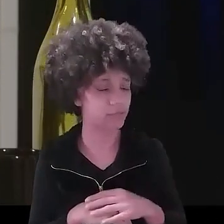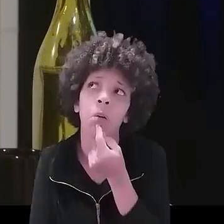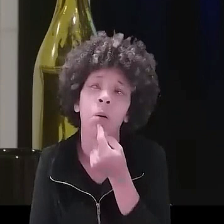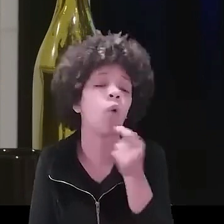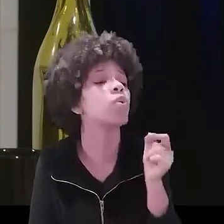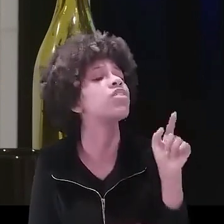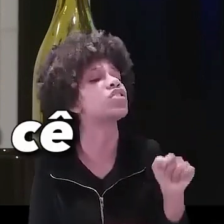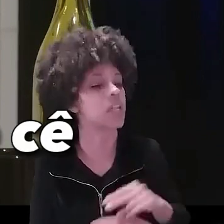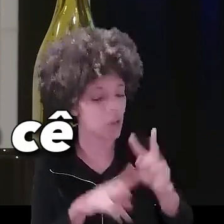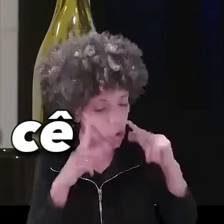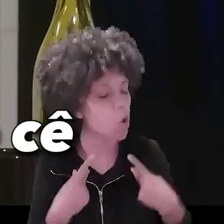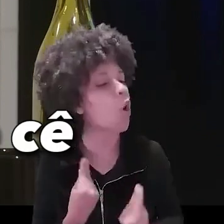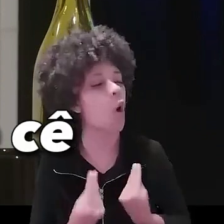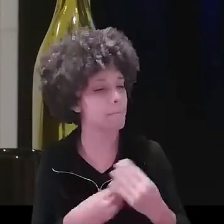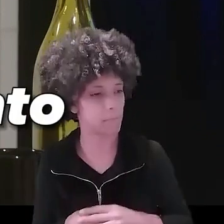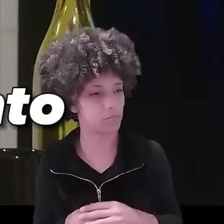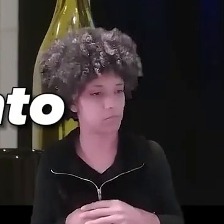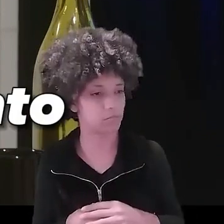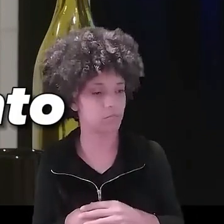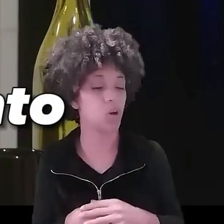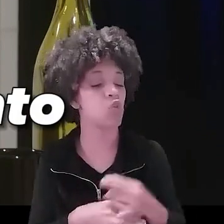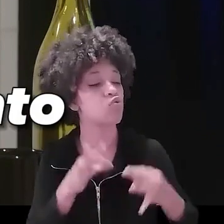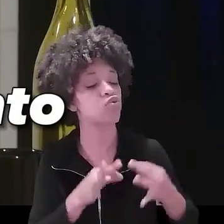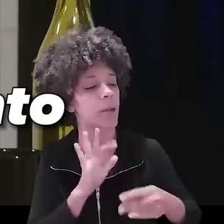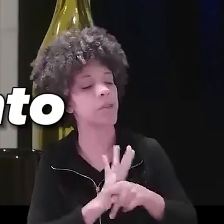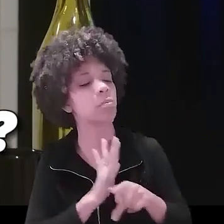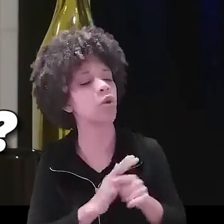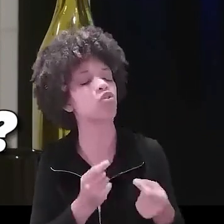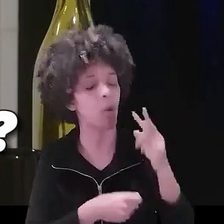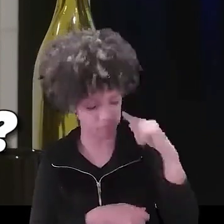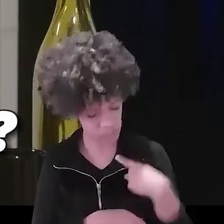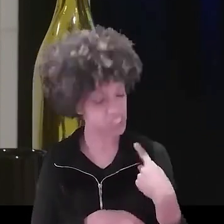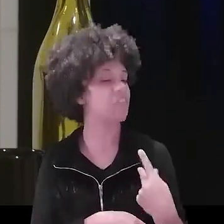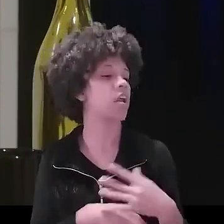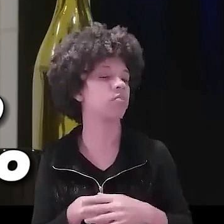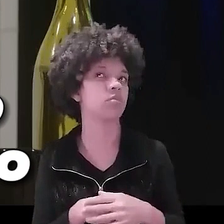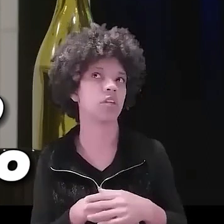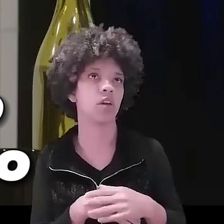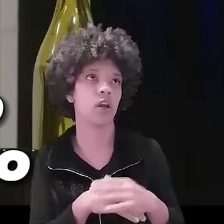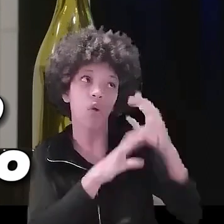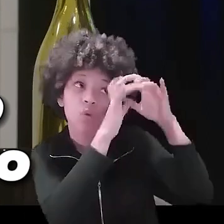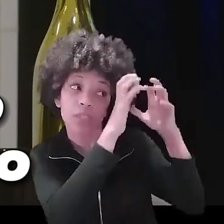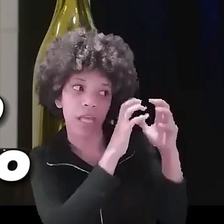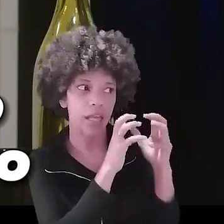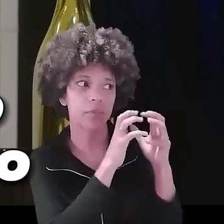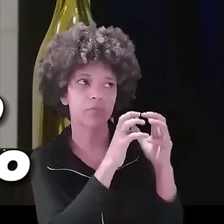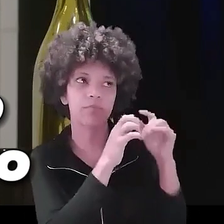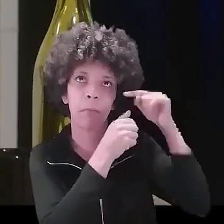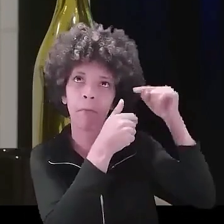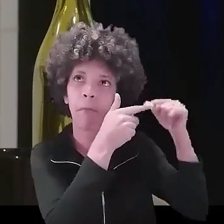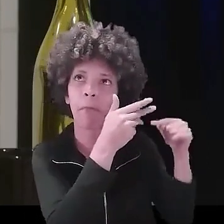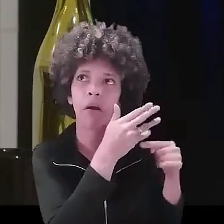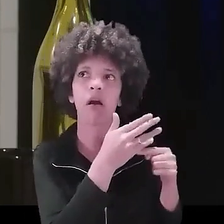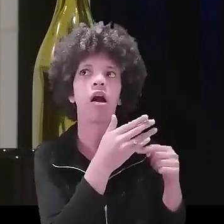você? O que, que você é? Como é que você é? Faz um julgamento sobre você. Como é que você se enxerga? Vai acender algumas regiões do